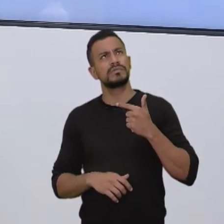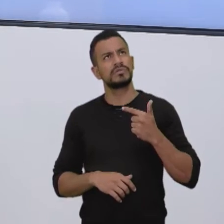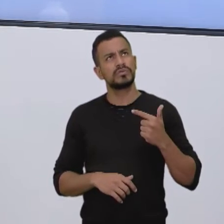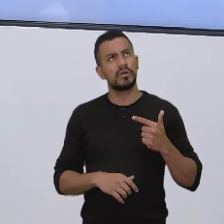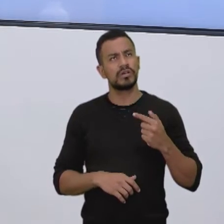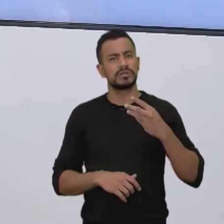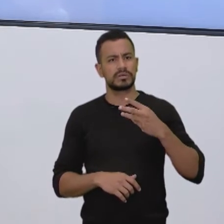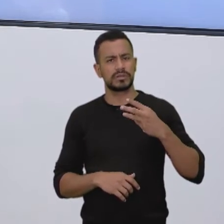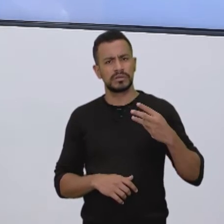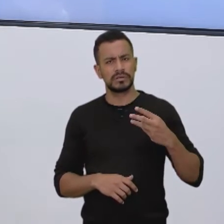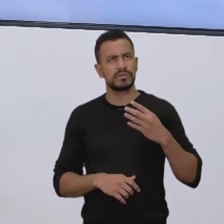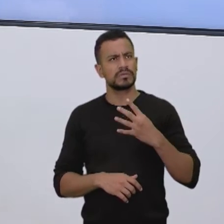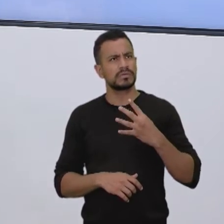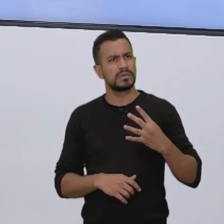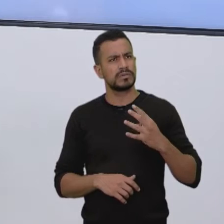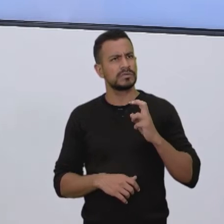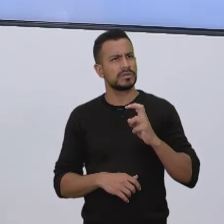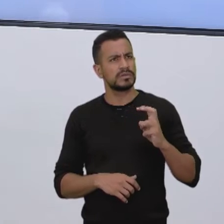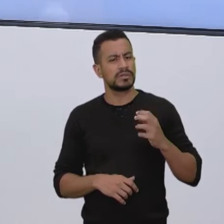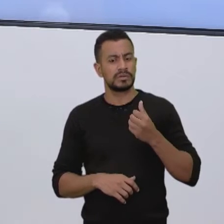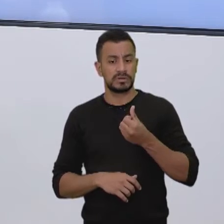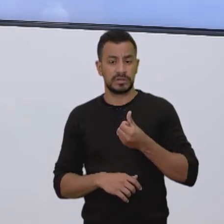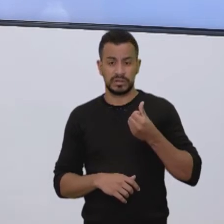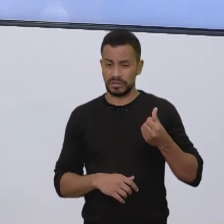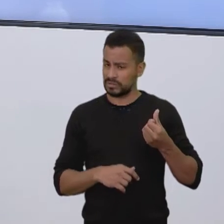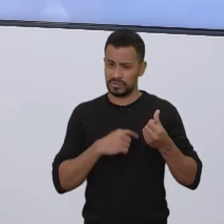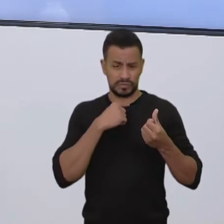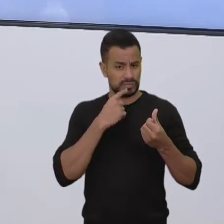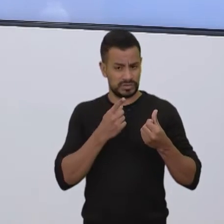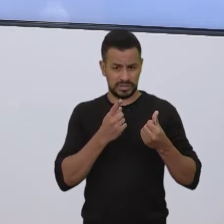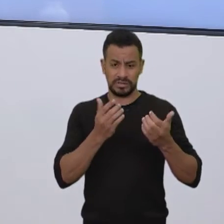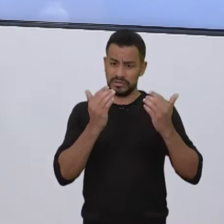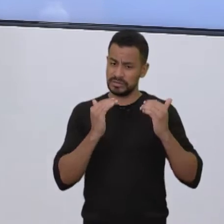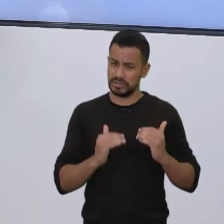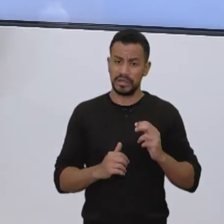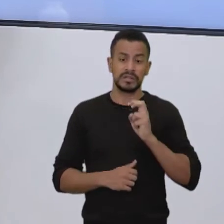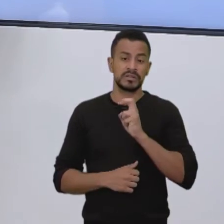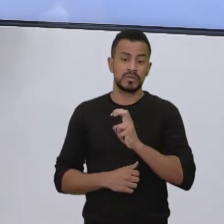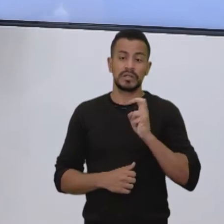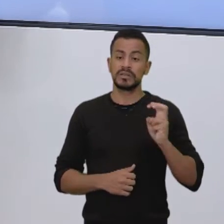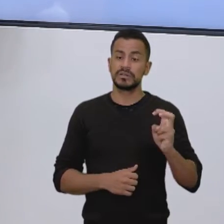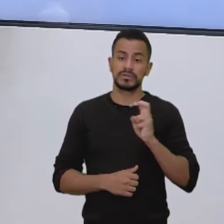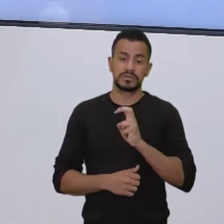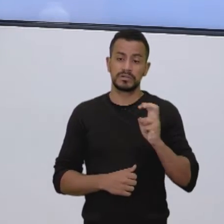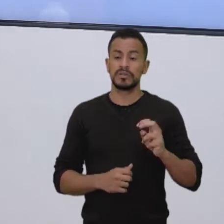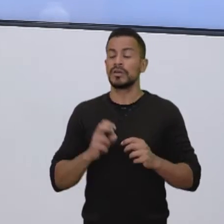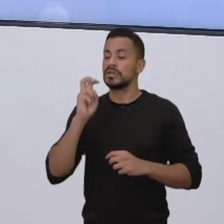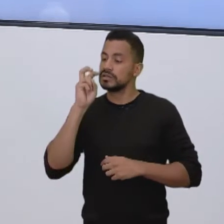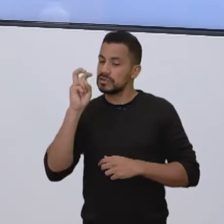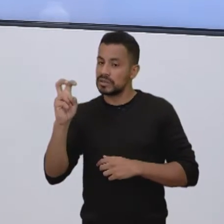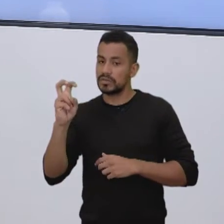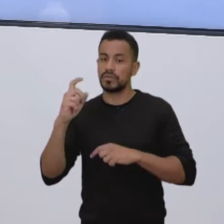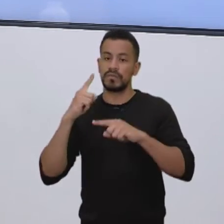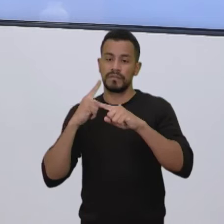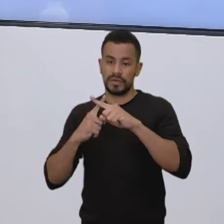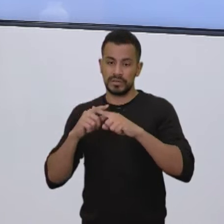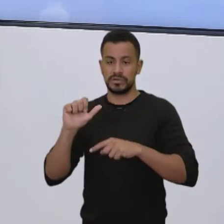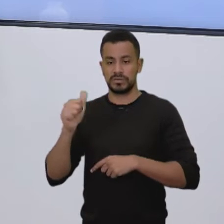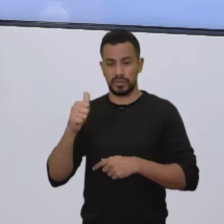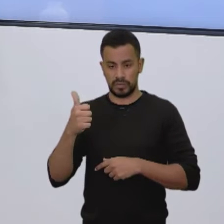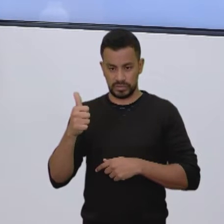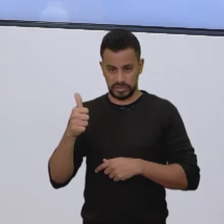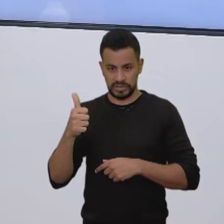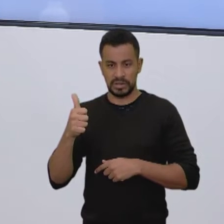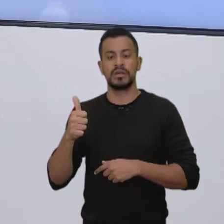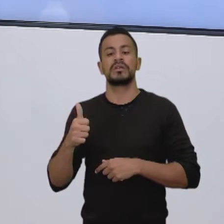33, 44, 55, 66 não cabe, passou. 55. 5 vezes 11, 55.